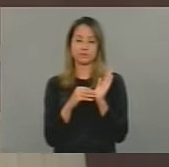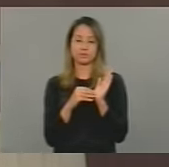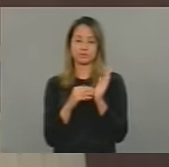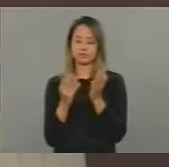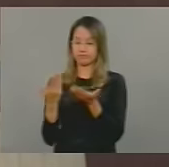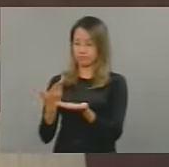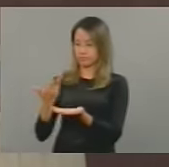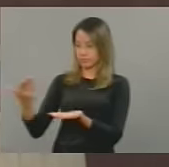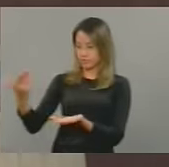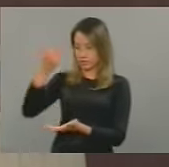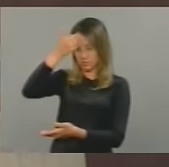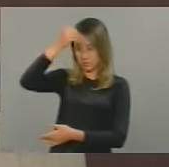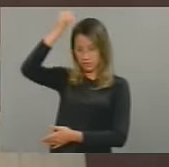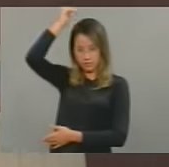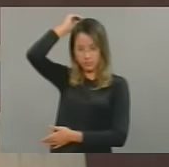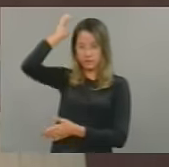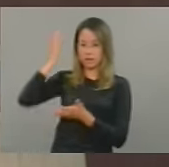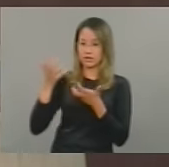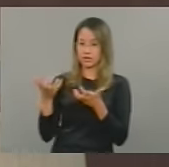uma parte.